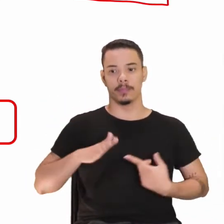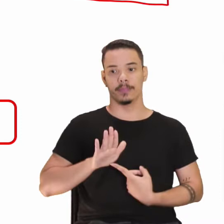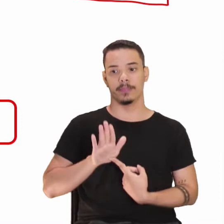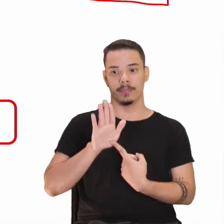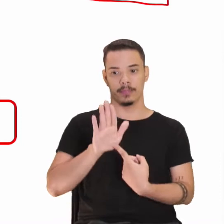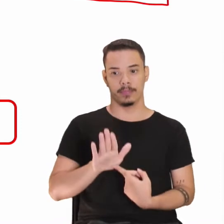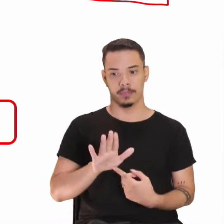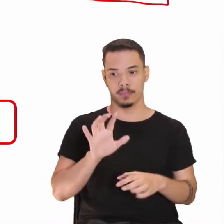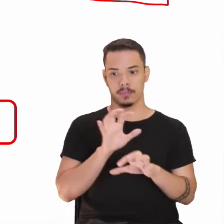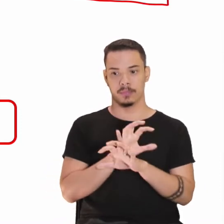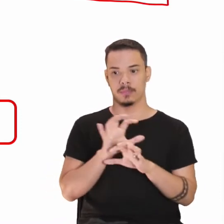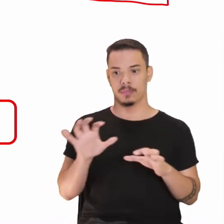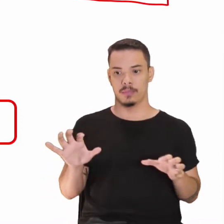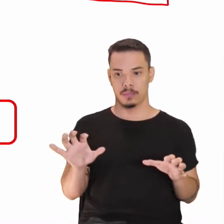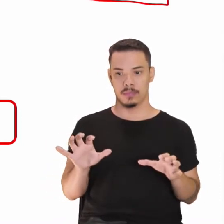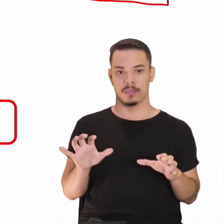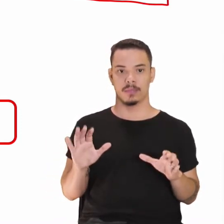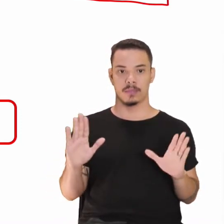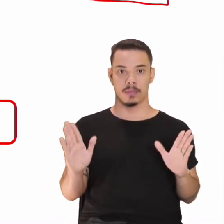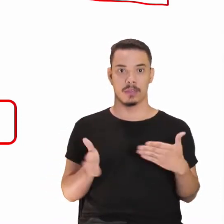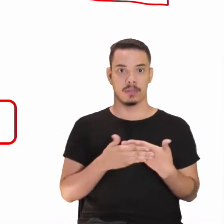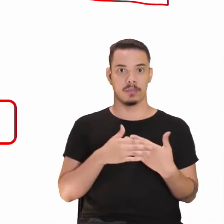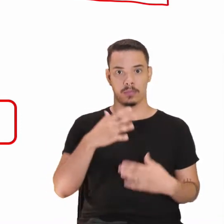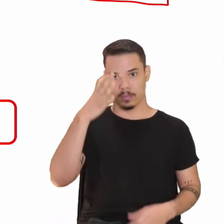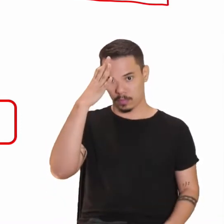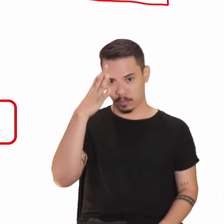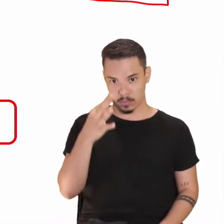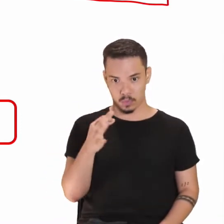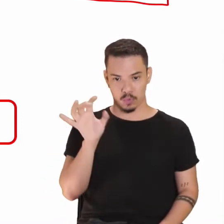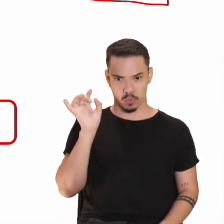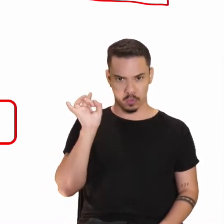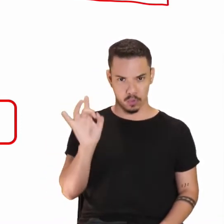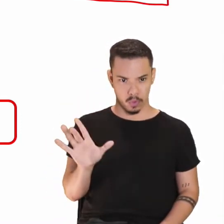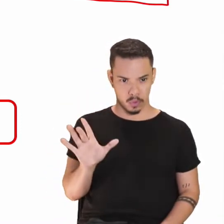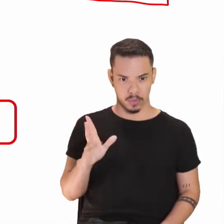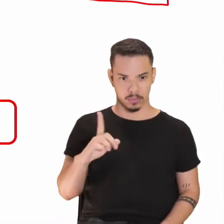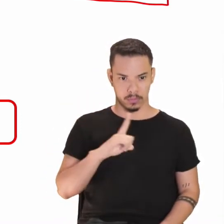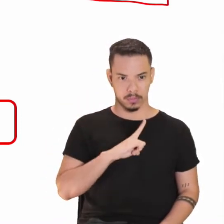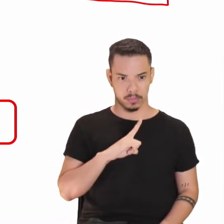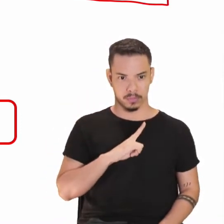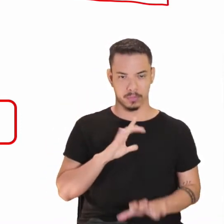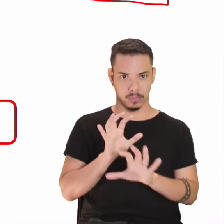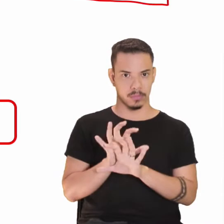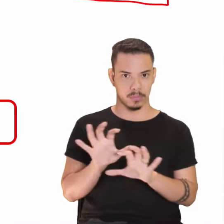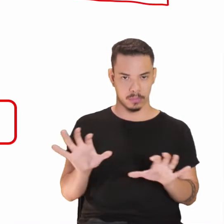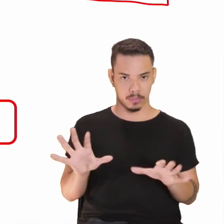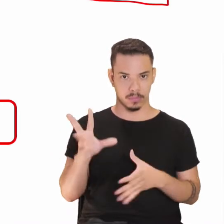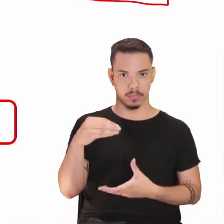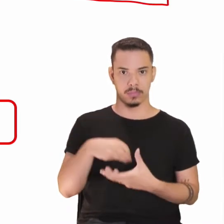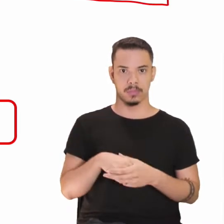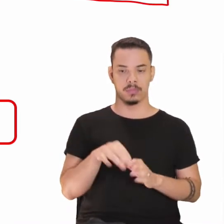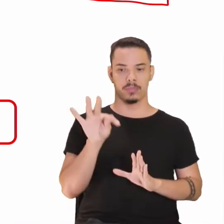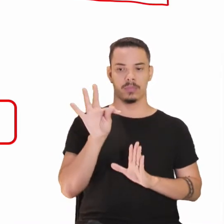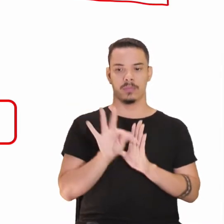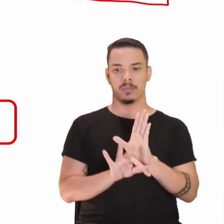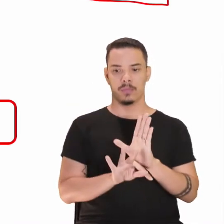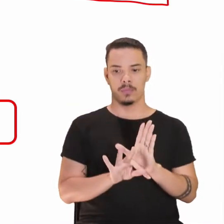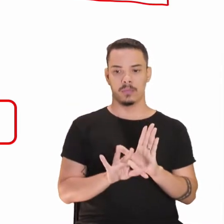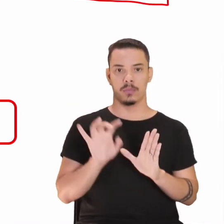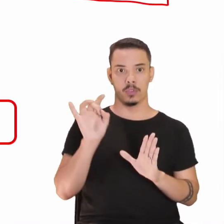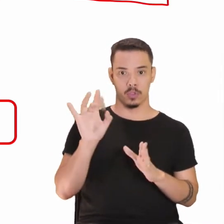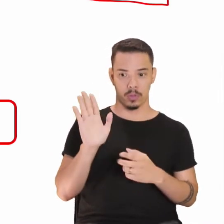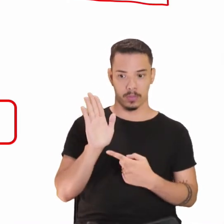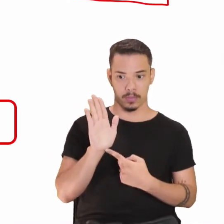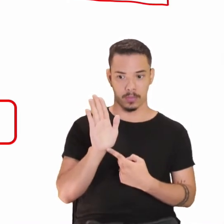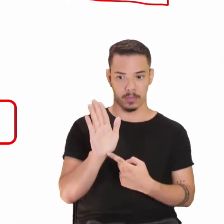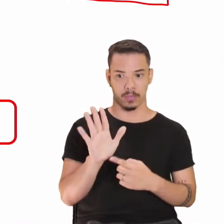estrutura, apresentação e desfecho. É só isso que a gente tem num texto dramático? Só apresentação